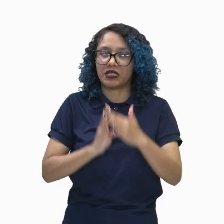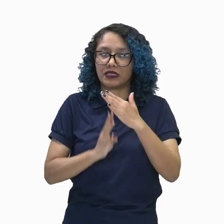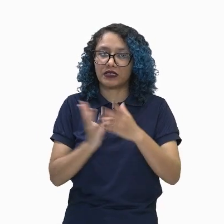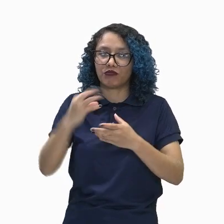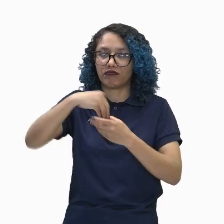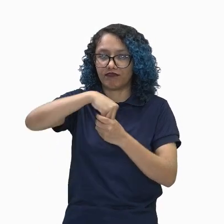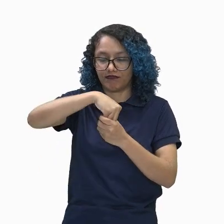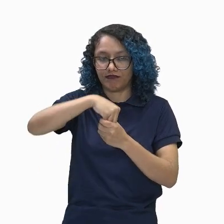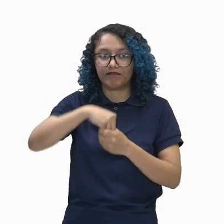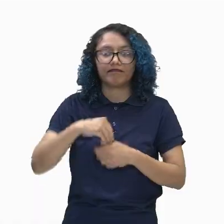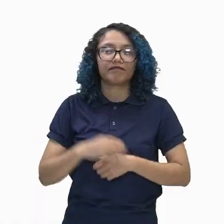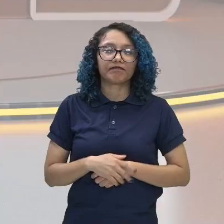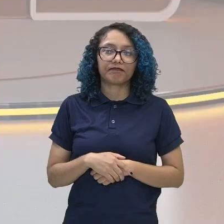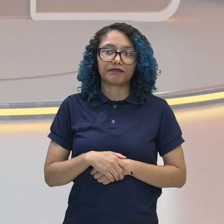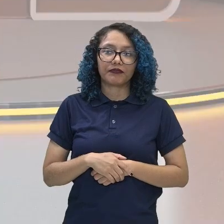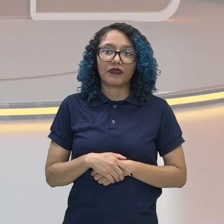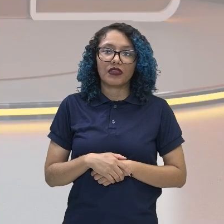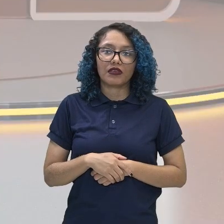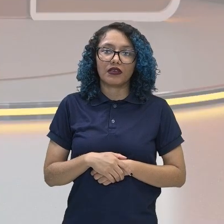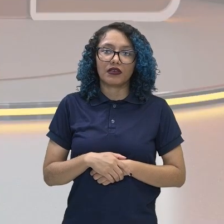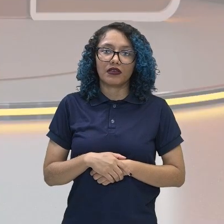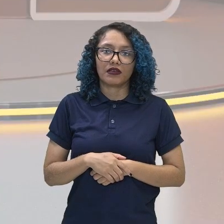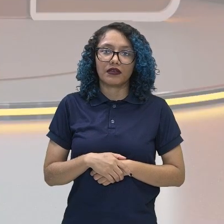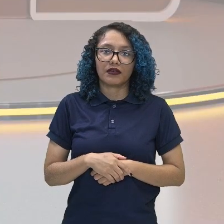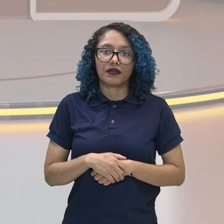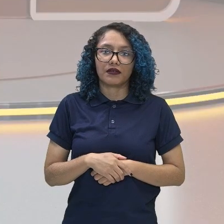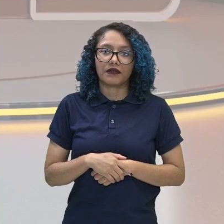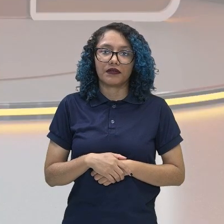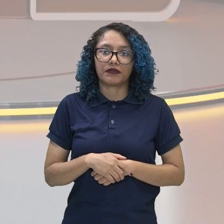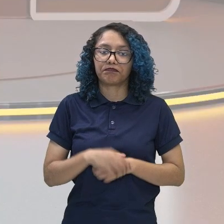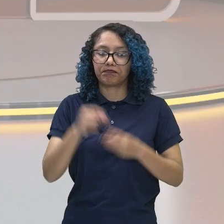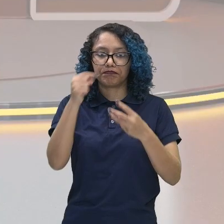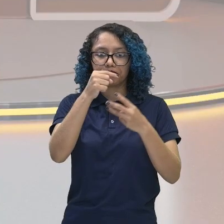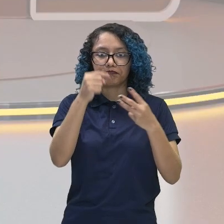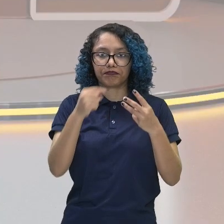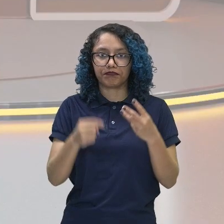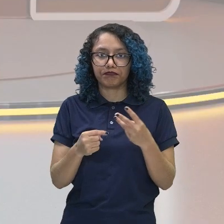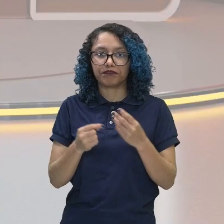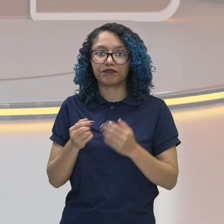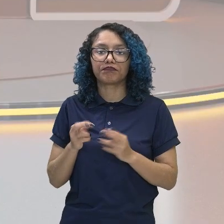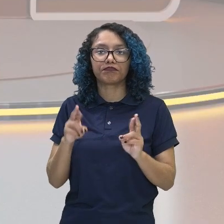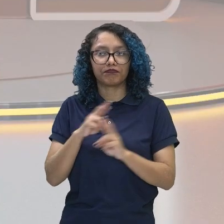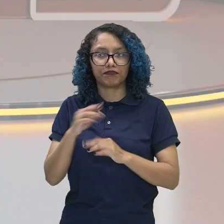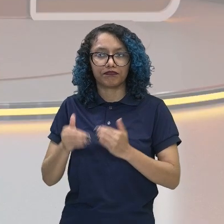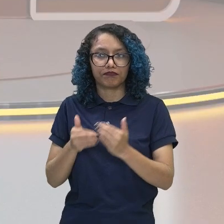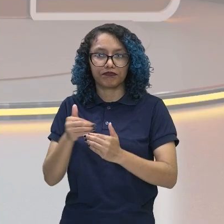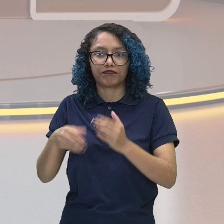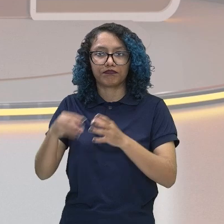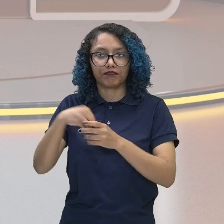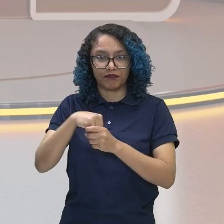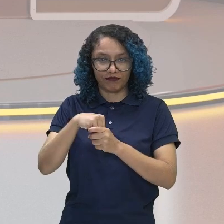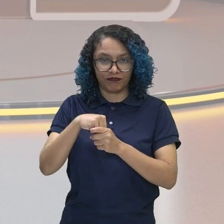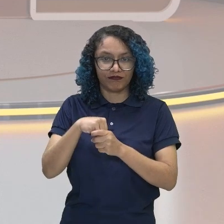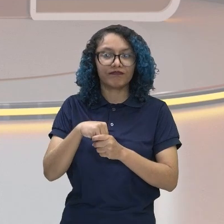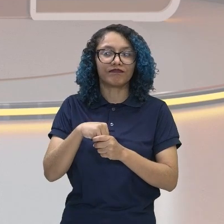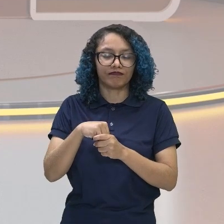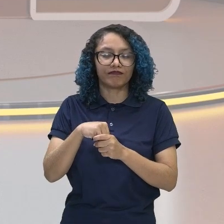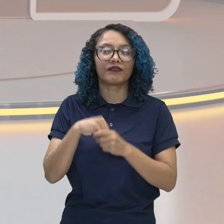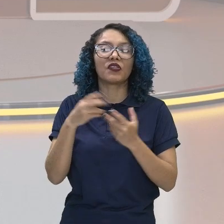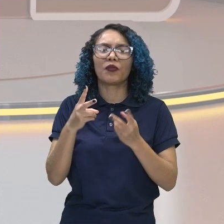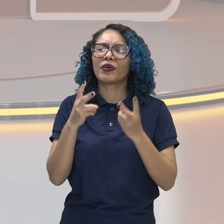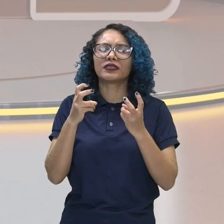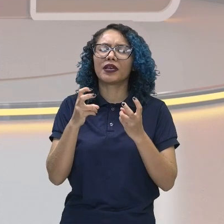vamos relacionar tudo isso a esse processo de migração interna, tá? E a gente observa